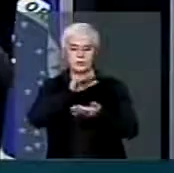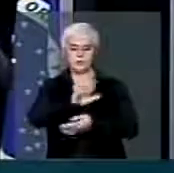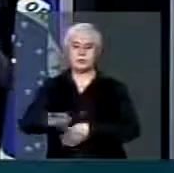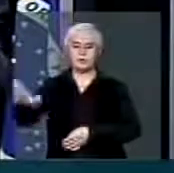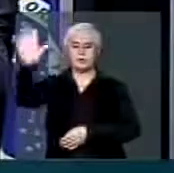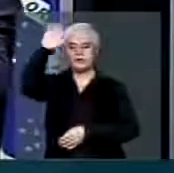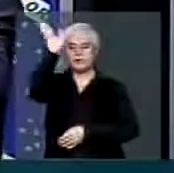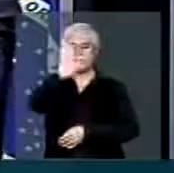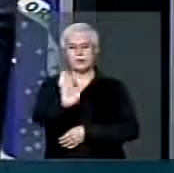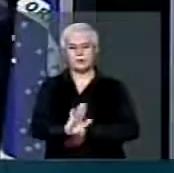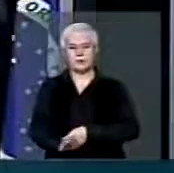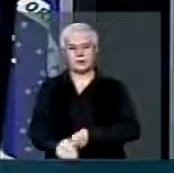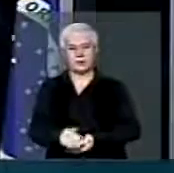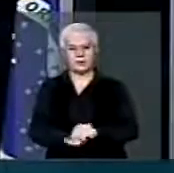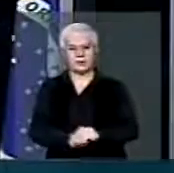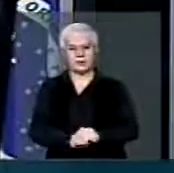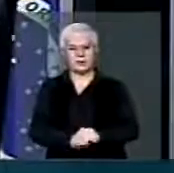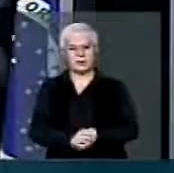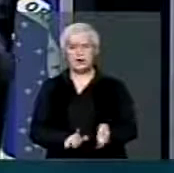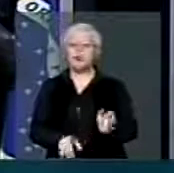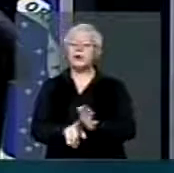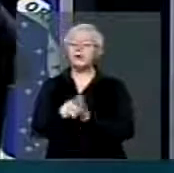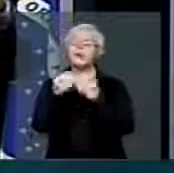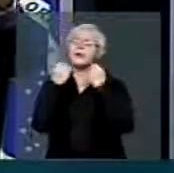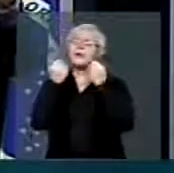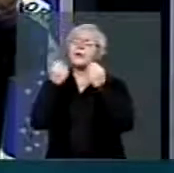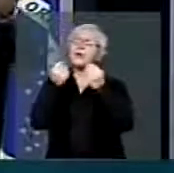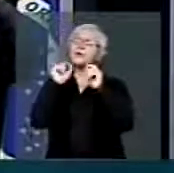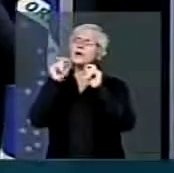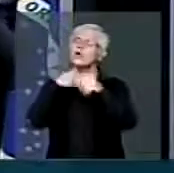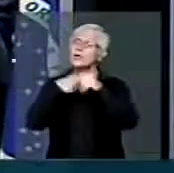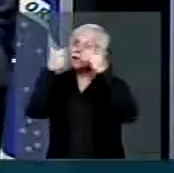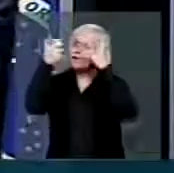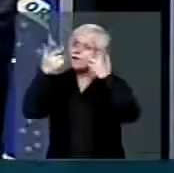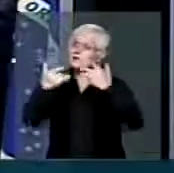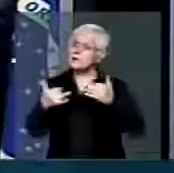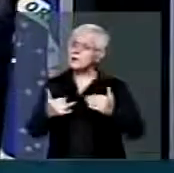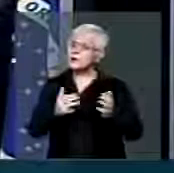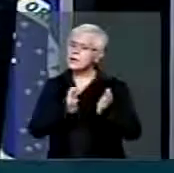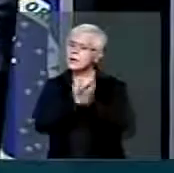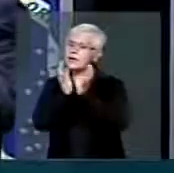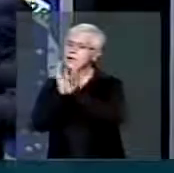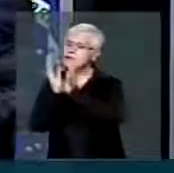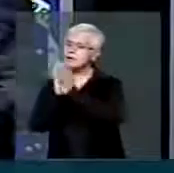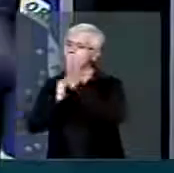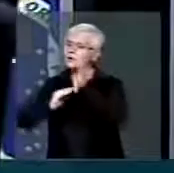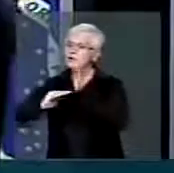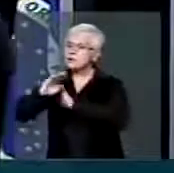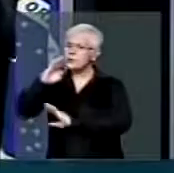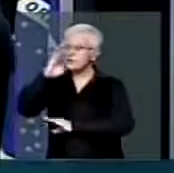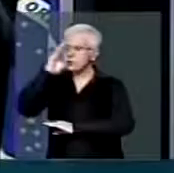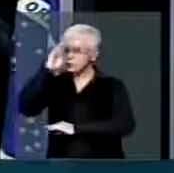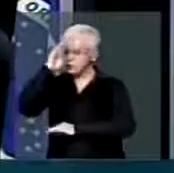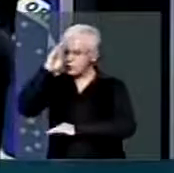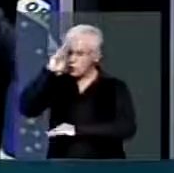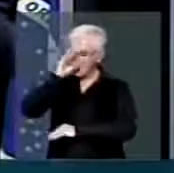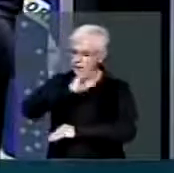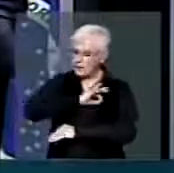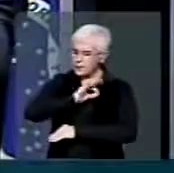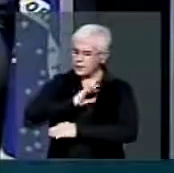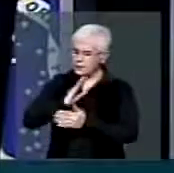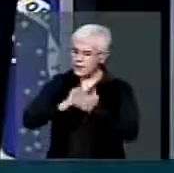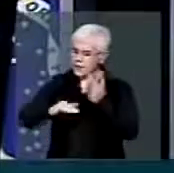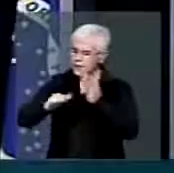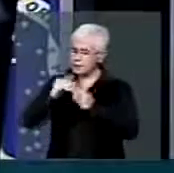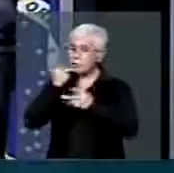nacional. Qual a explicação que eu darei aos meus companheiros de farda? O que é que eu vou dizer para